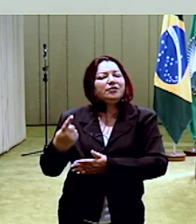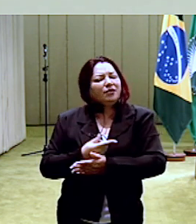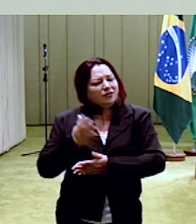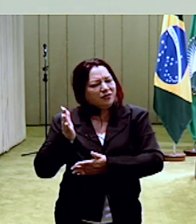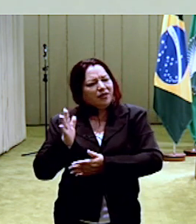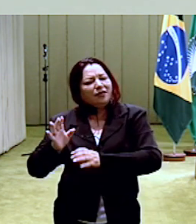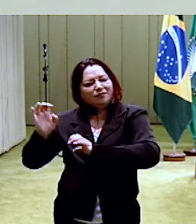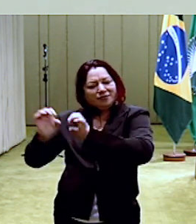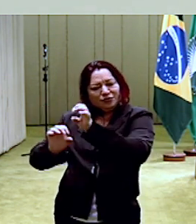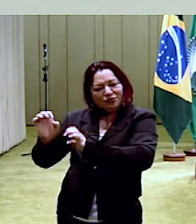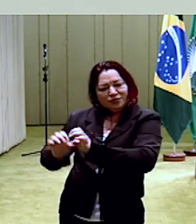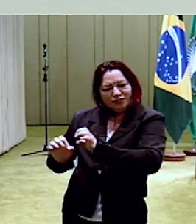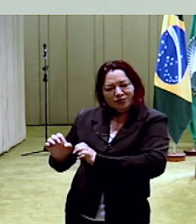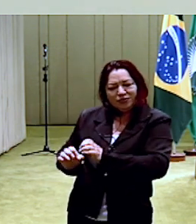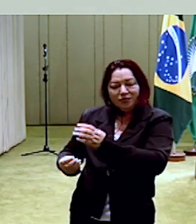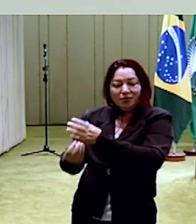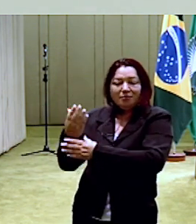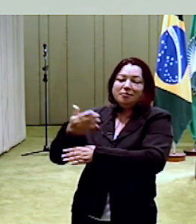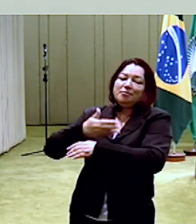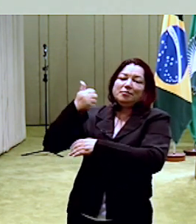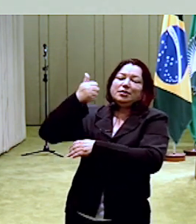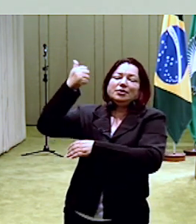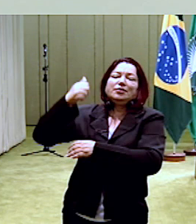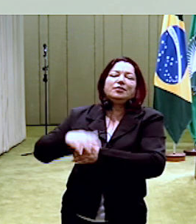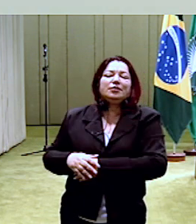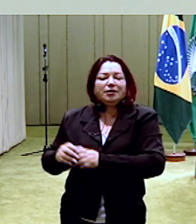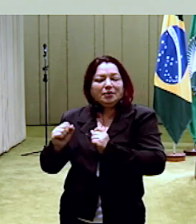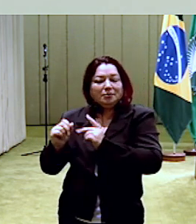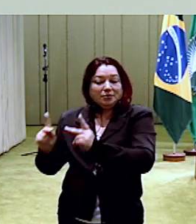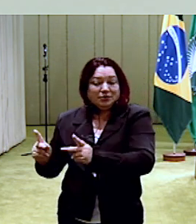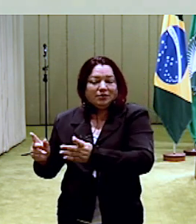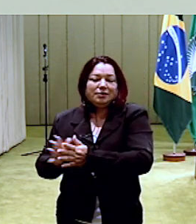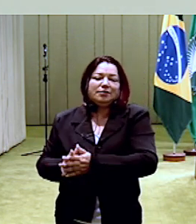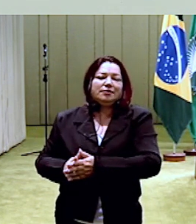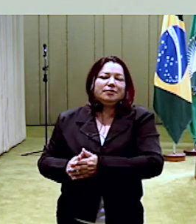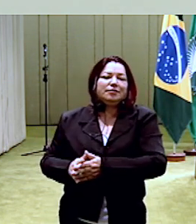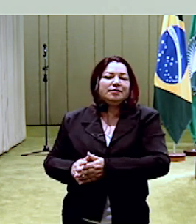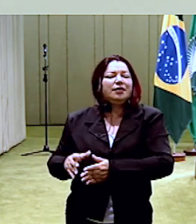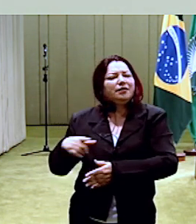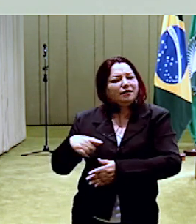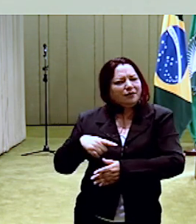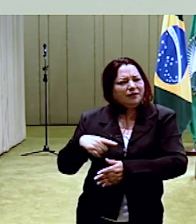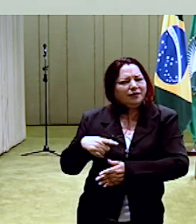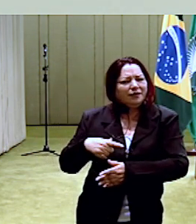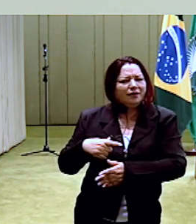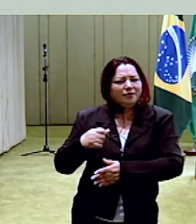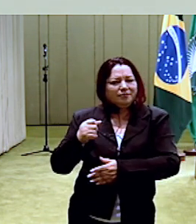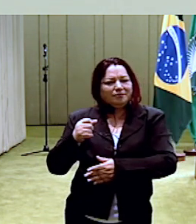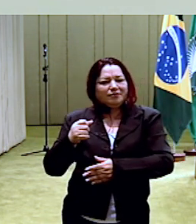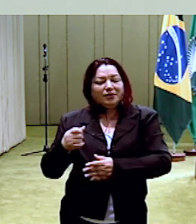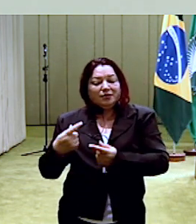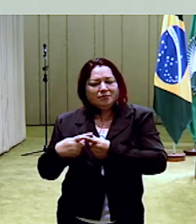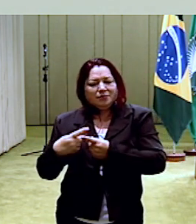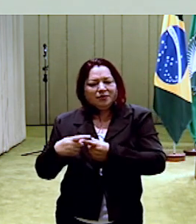a infraestrutura com instrumentos de mercado de capitais sendo colocado com debênture incentivada para pessoa física. Então, eu estou bastante encampada nessa